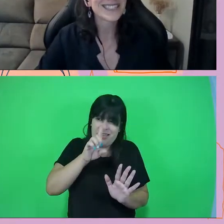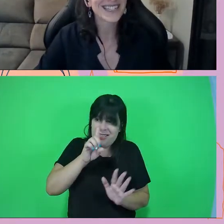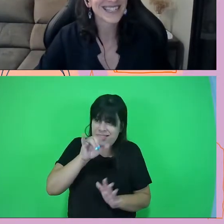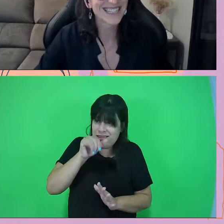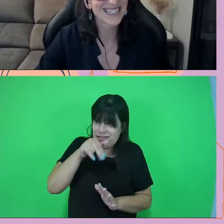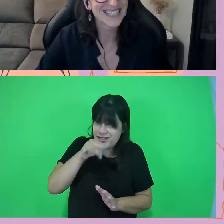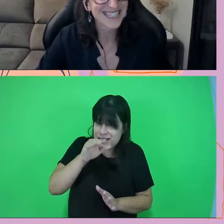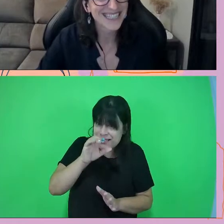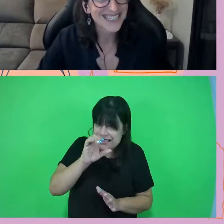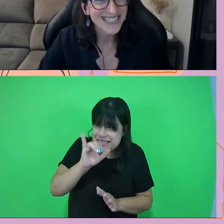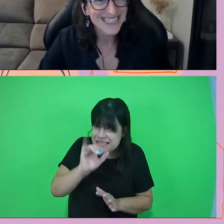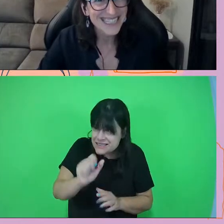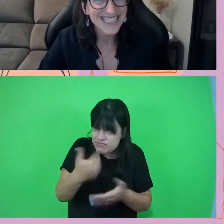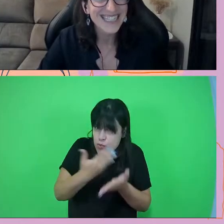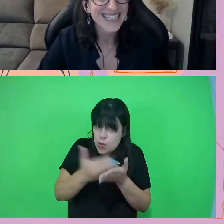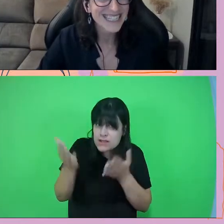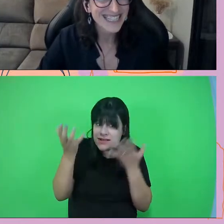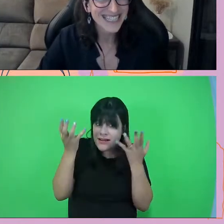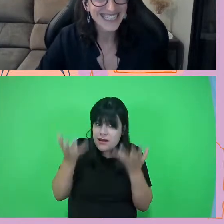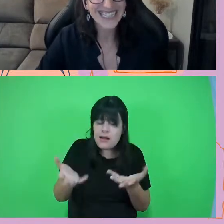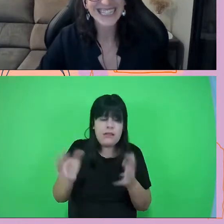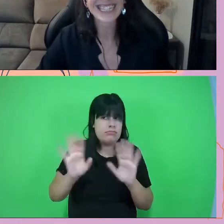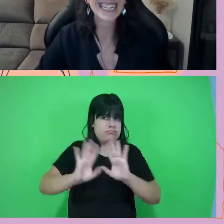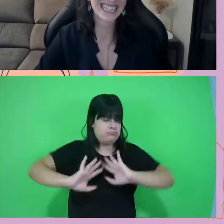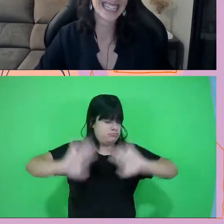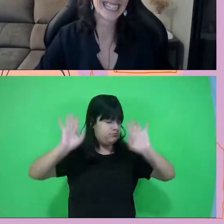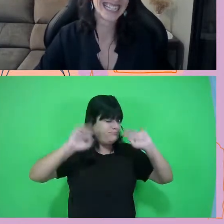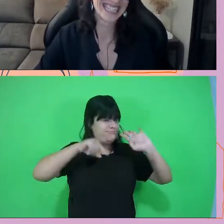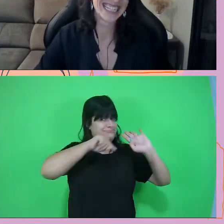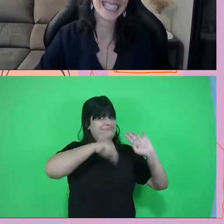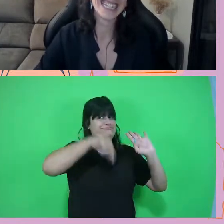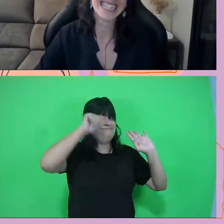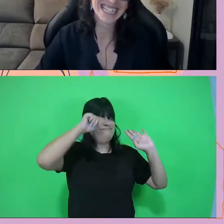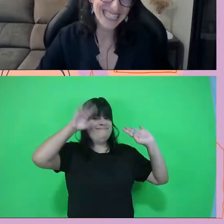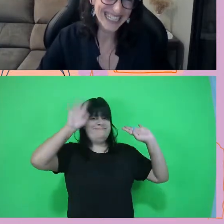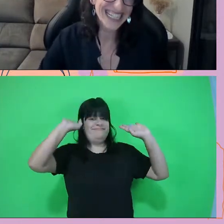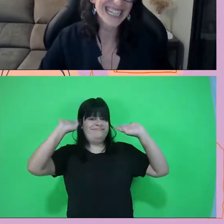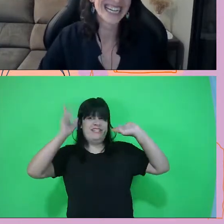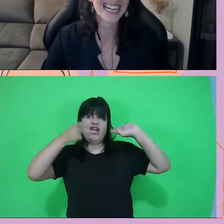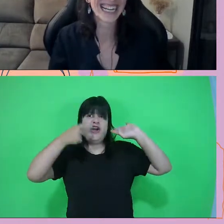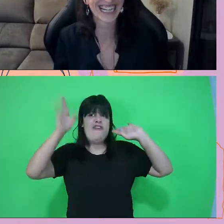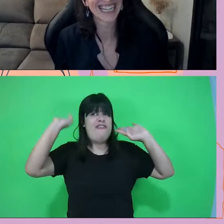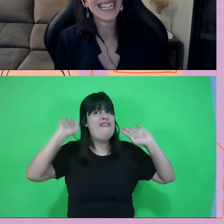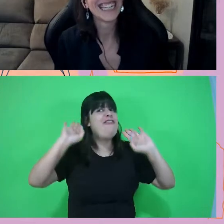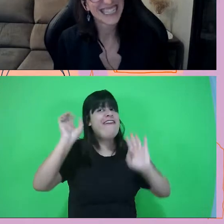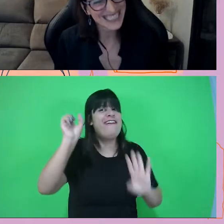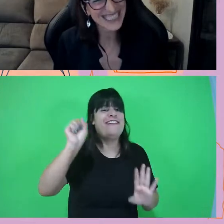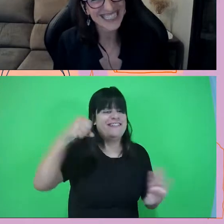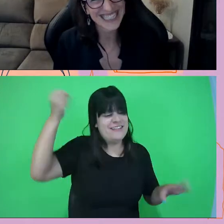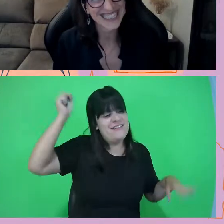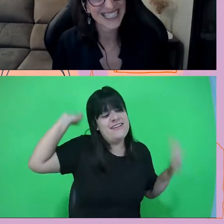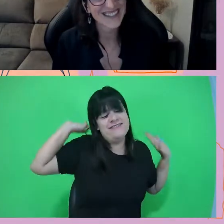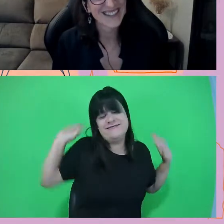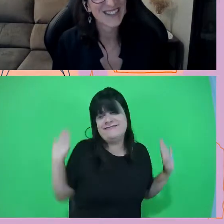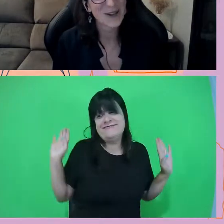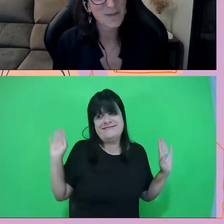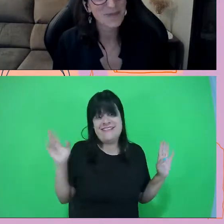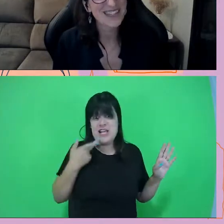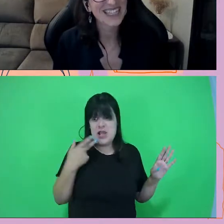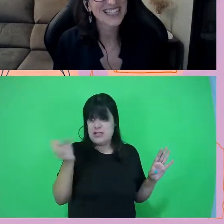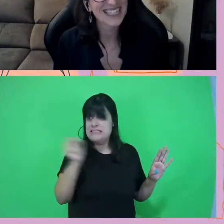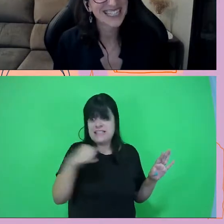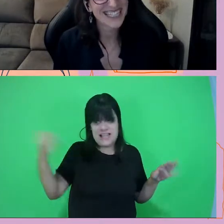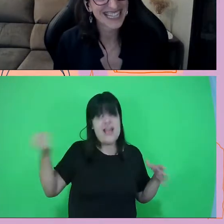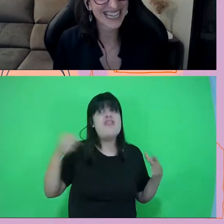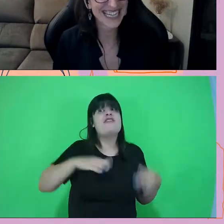dessa vez. Não, passa a palavra para ela, vamos falar de cerveja. Eu sou a favor da cerveja, fale